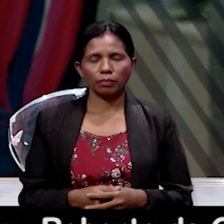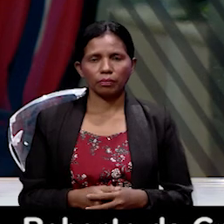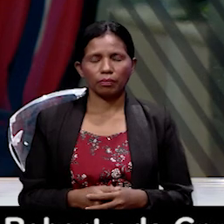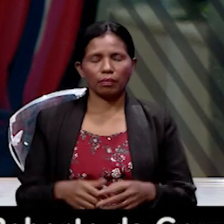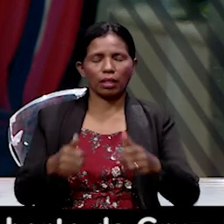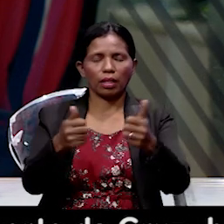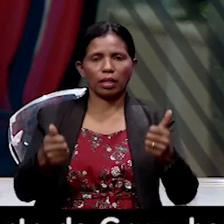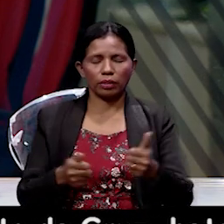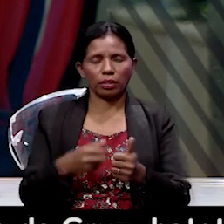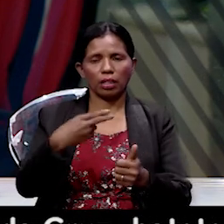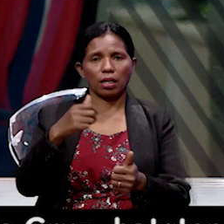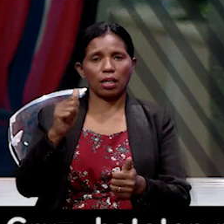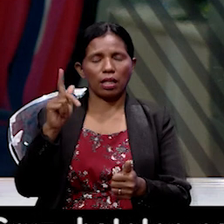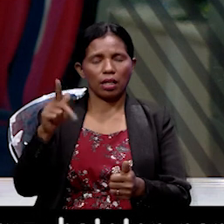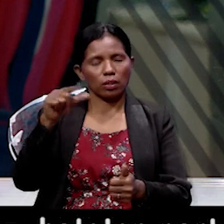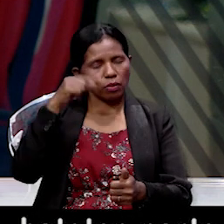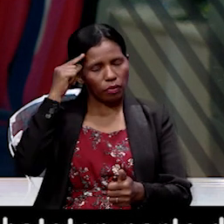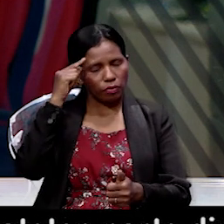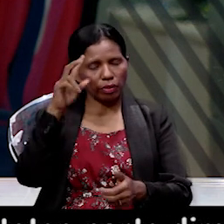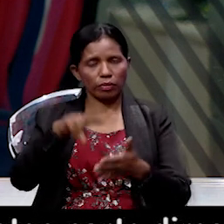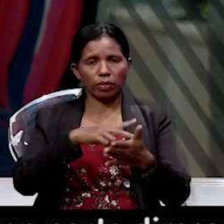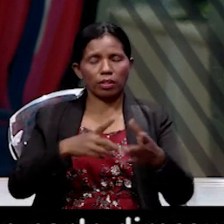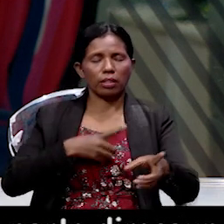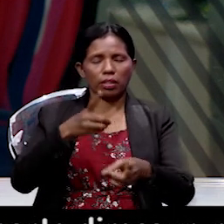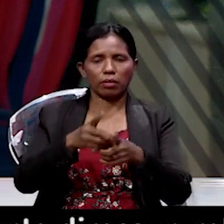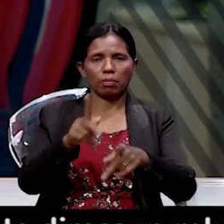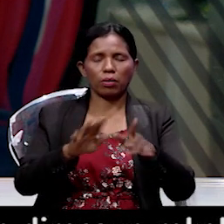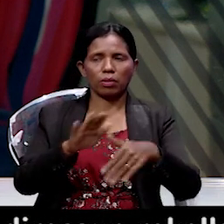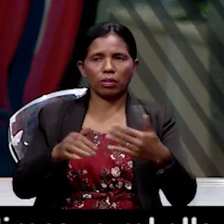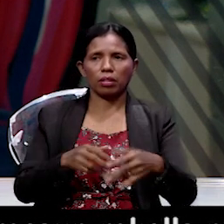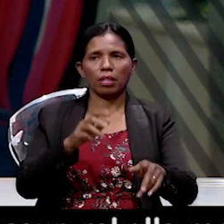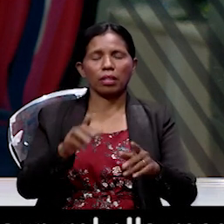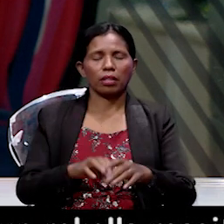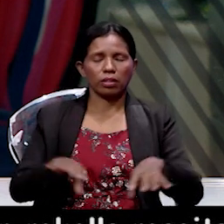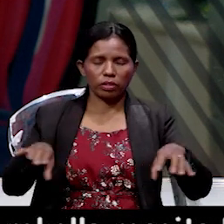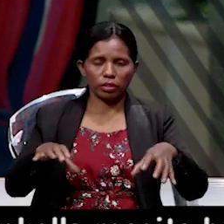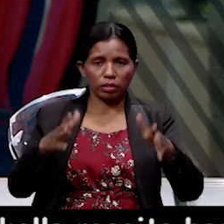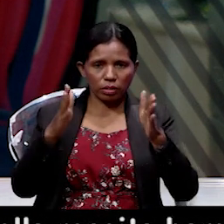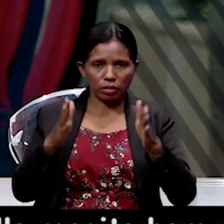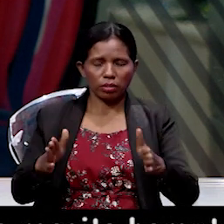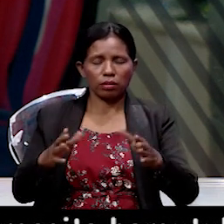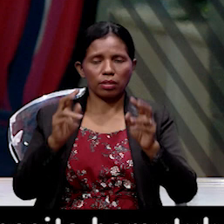ha considera governo viola direito cidadão nian banhira obriga funcionário público vacina.